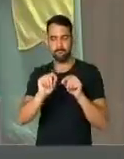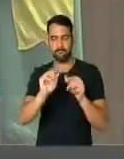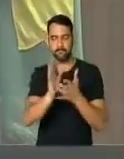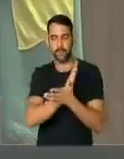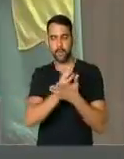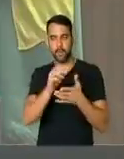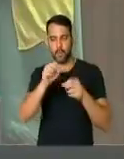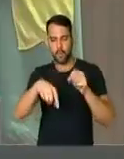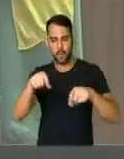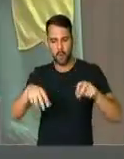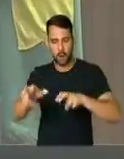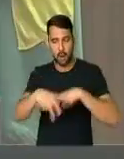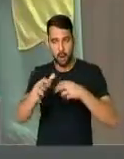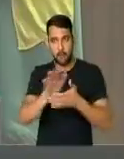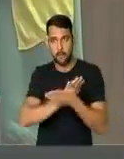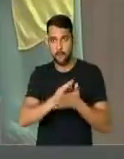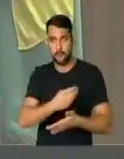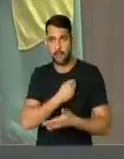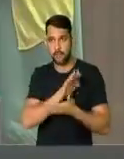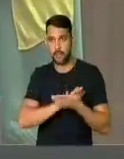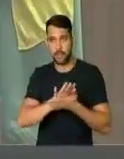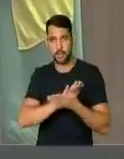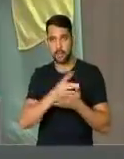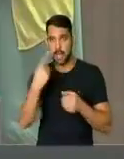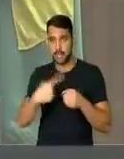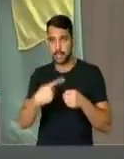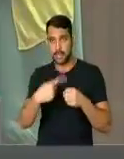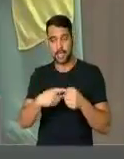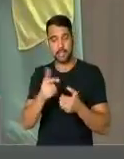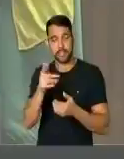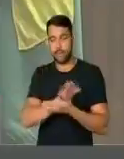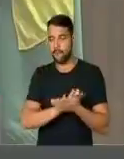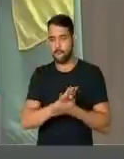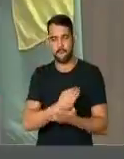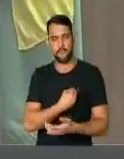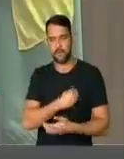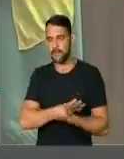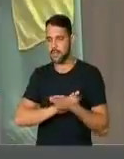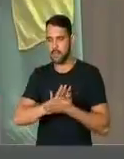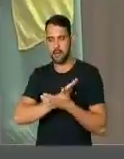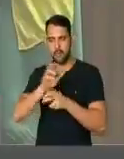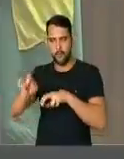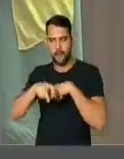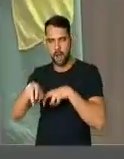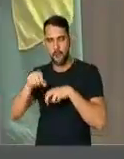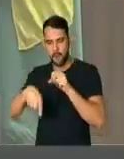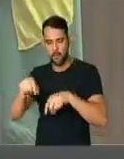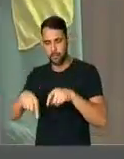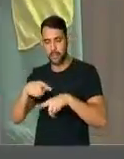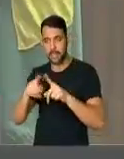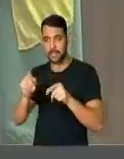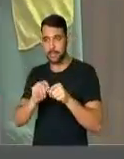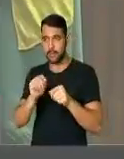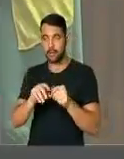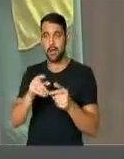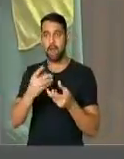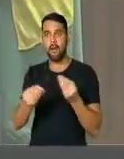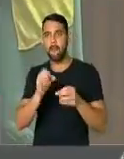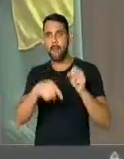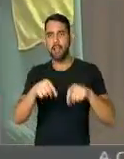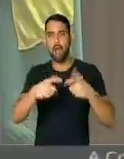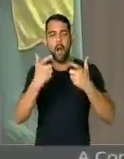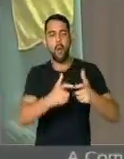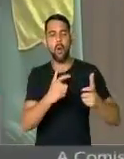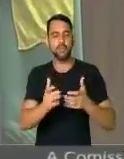o campo vive sem a cidade, mas a cidade não vive sem o campo. Hoje, a nossa